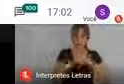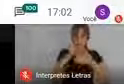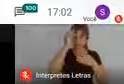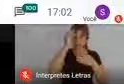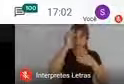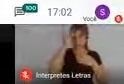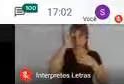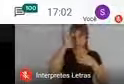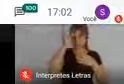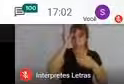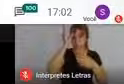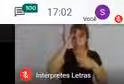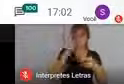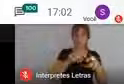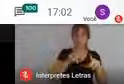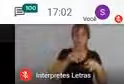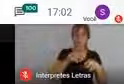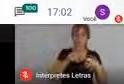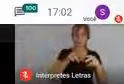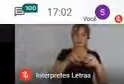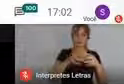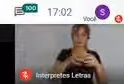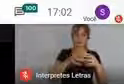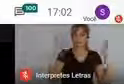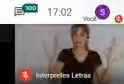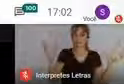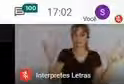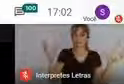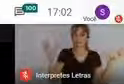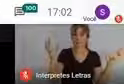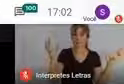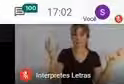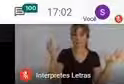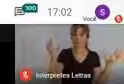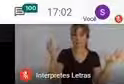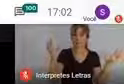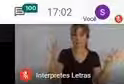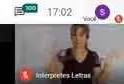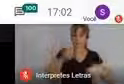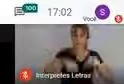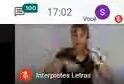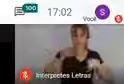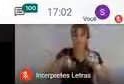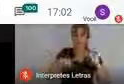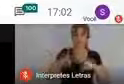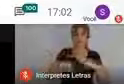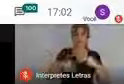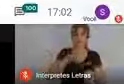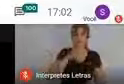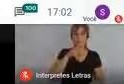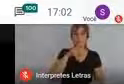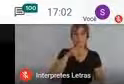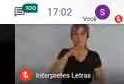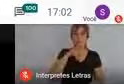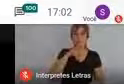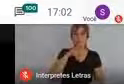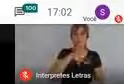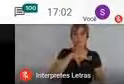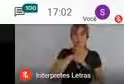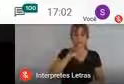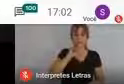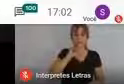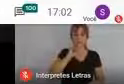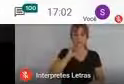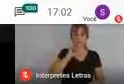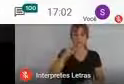maior dessa diversidade maravilhosa que nós temos no português falado no Brasil, no português